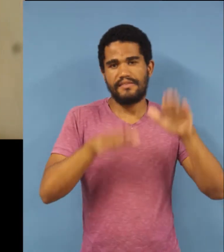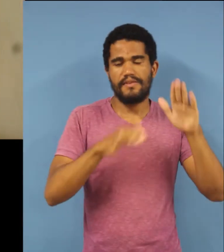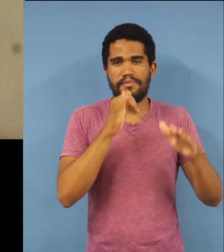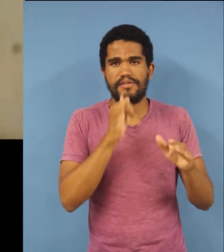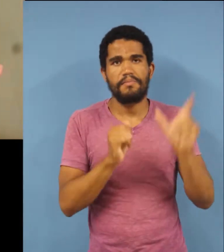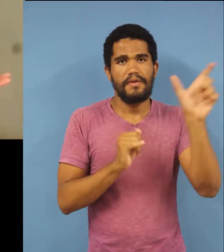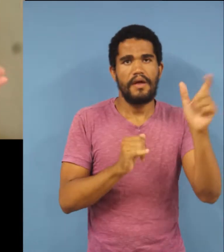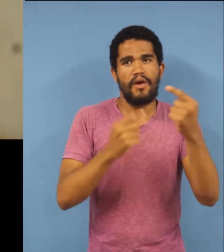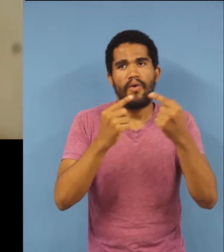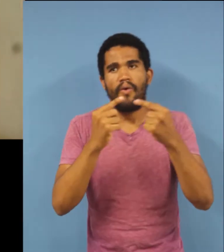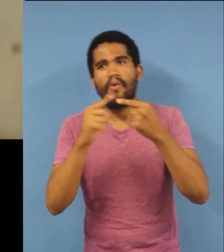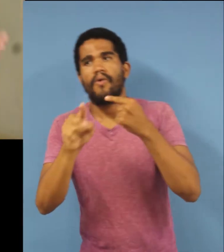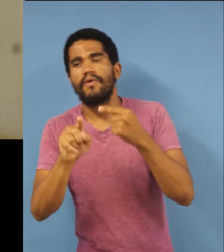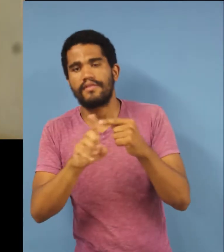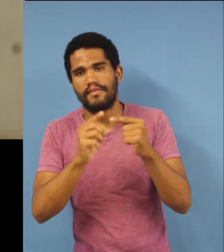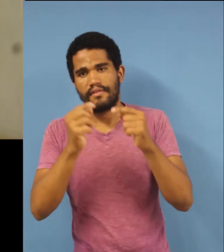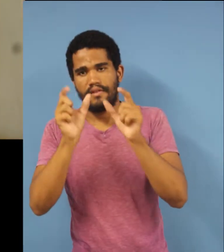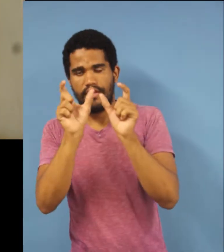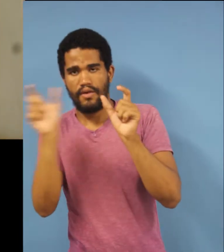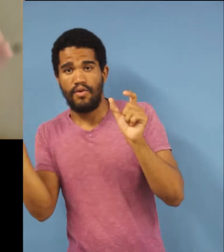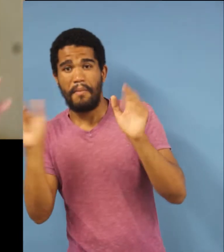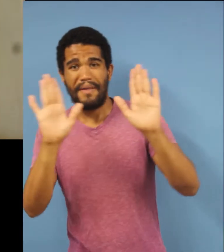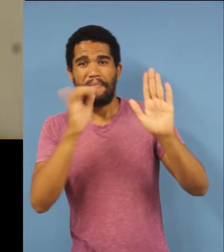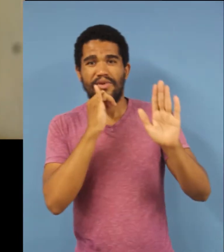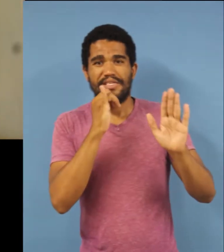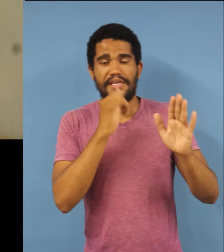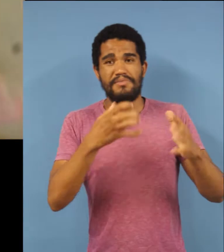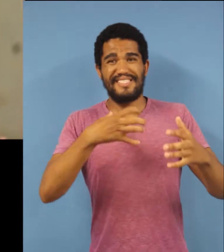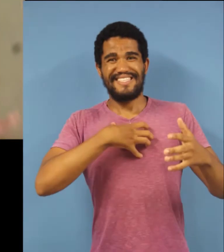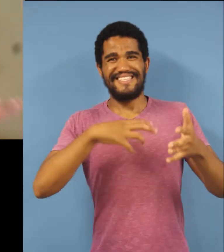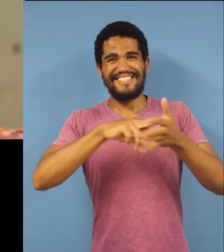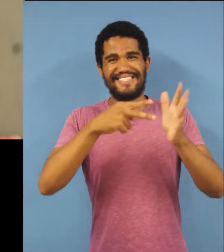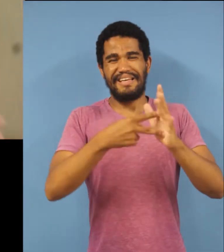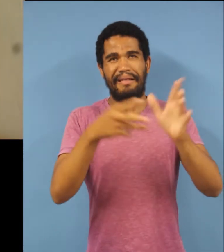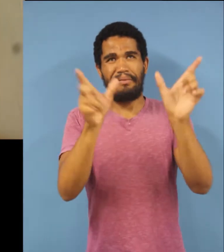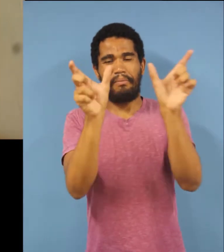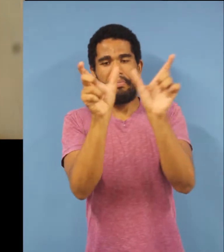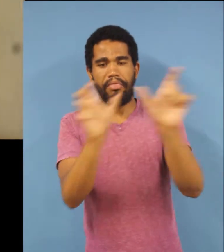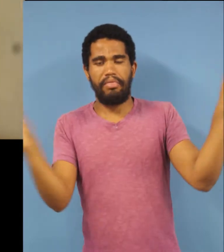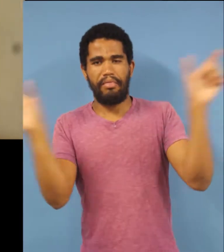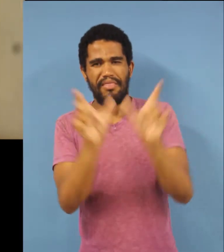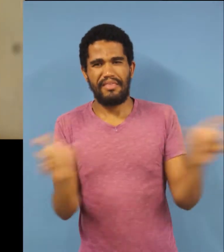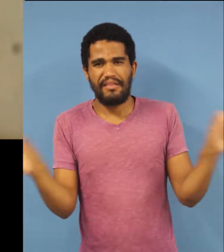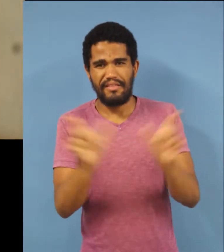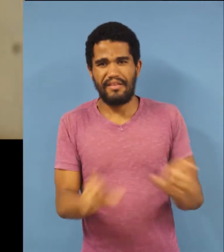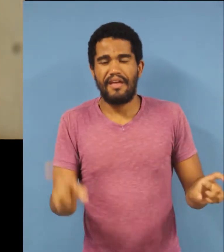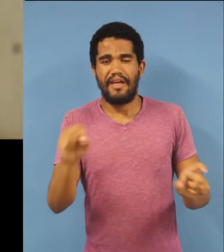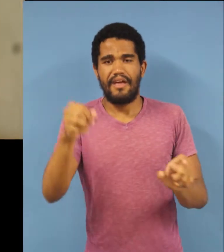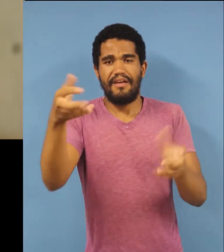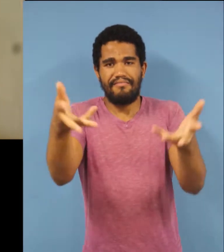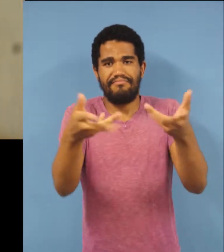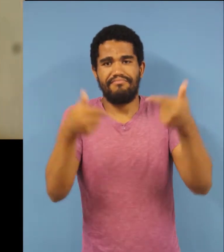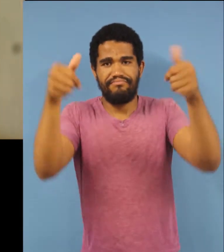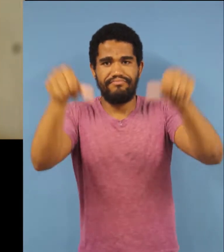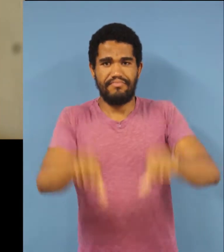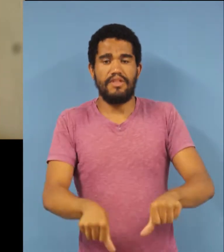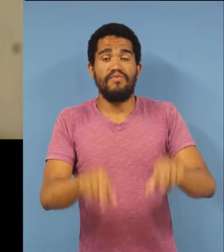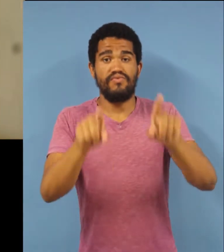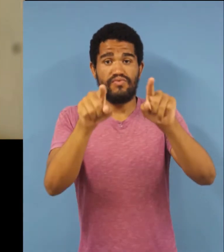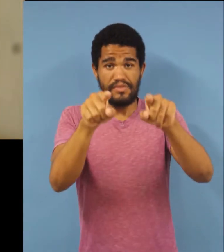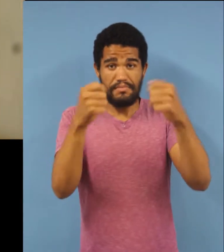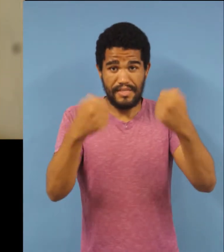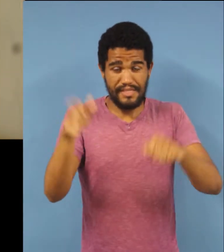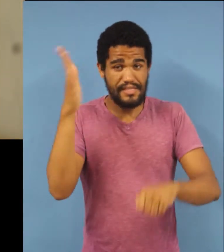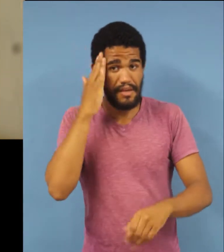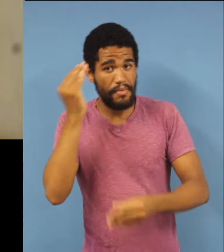de sentido. Não podem ser palavras, frases e parágrafos soltos. Então a função dos conectivos é essa: unir e